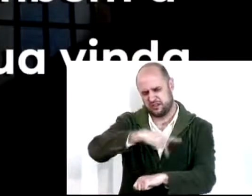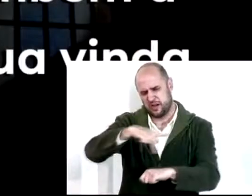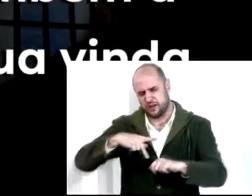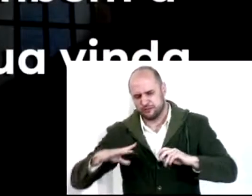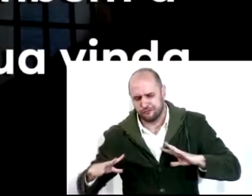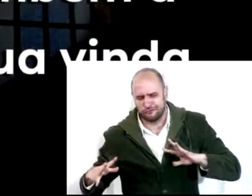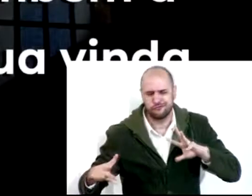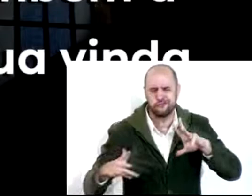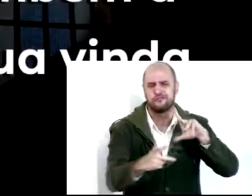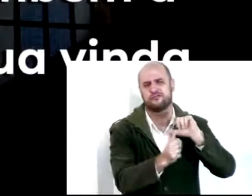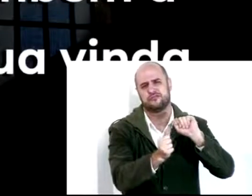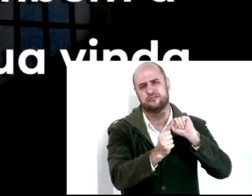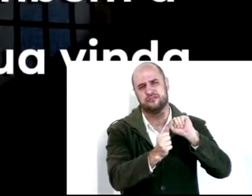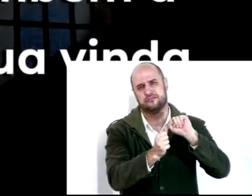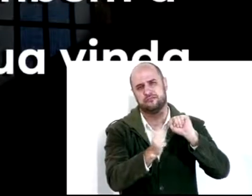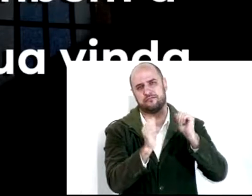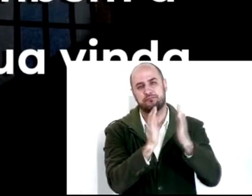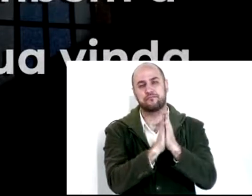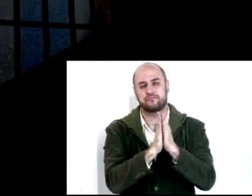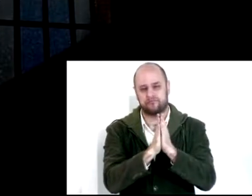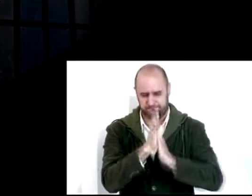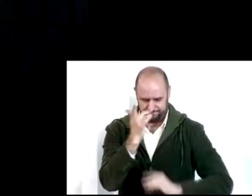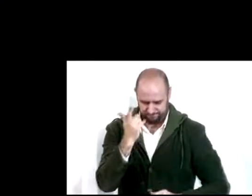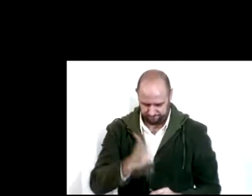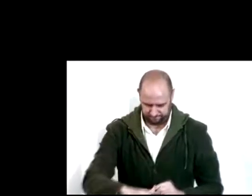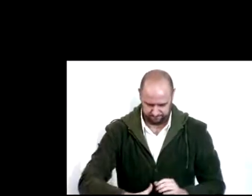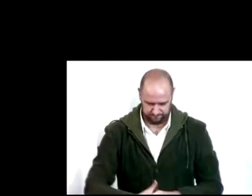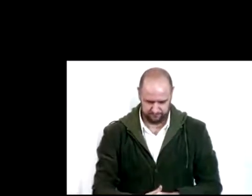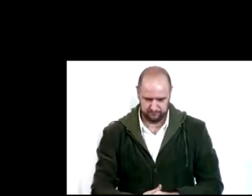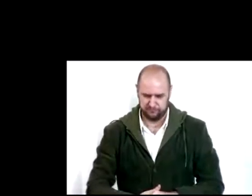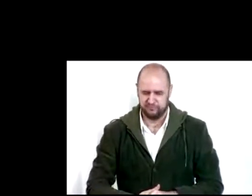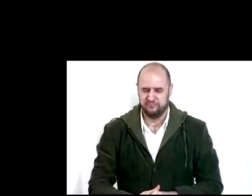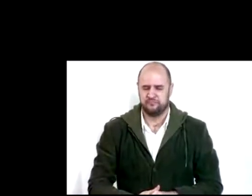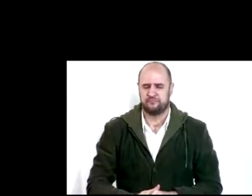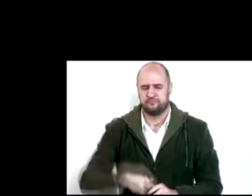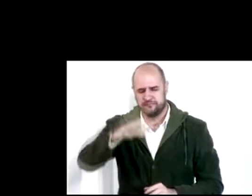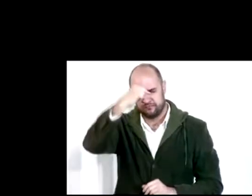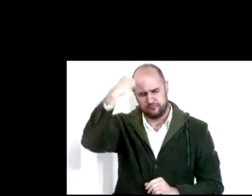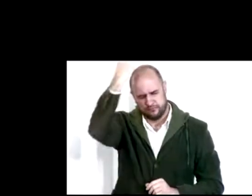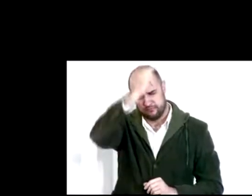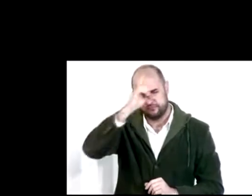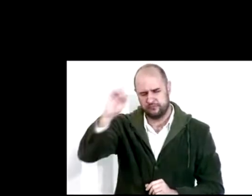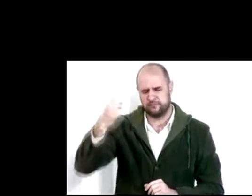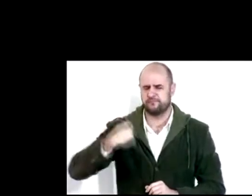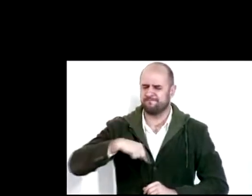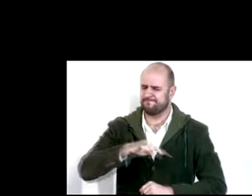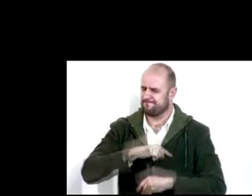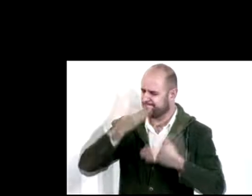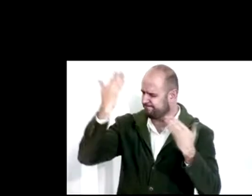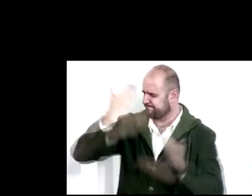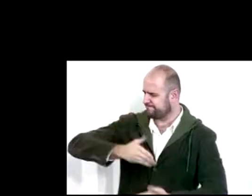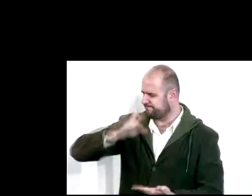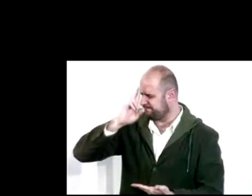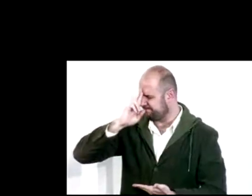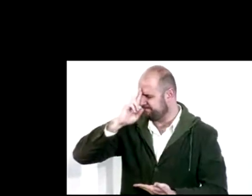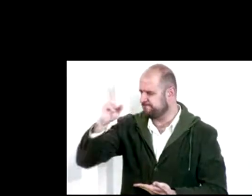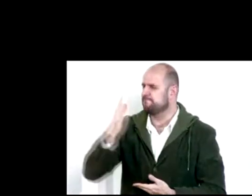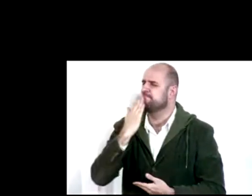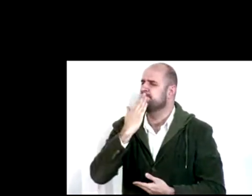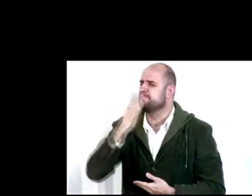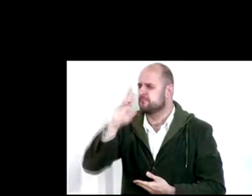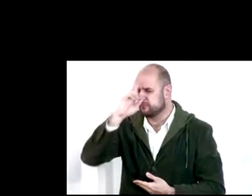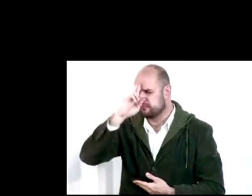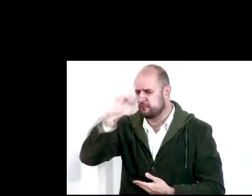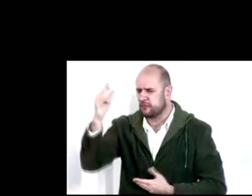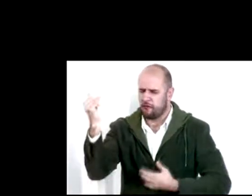nações. Oremos mais uma vez. Santo Deus, nós nos colocamos diante do Senhor e te pedimos que o Senhor